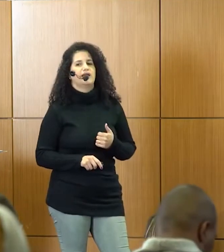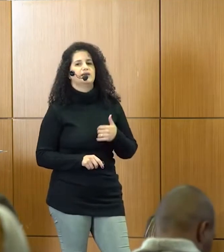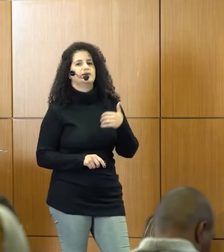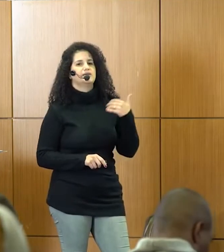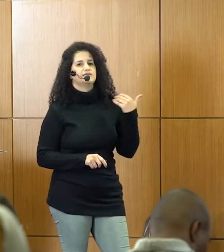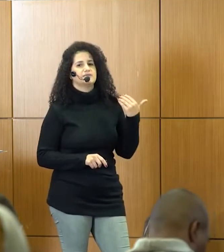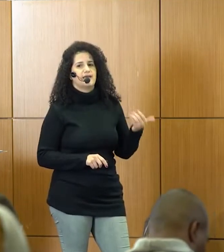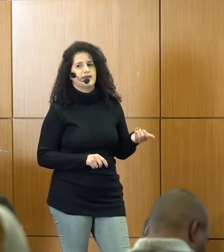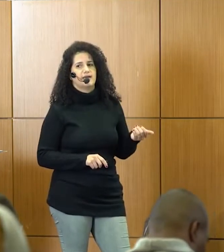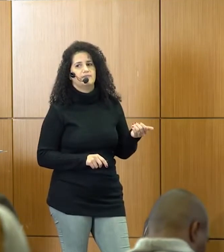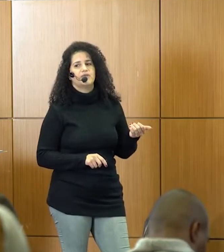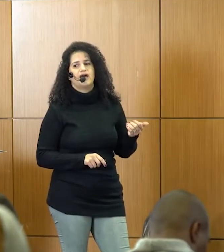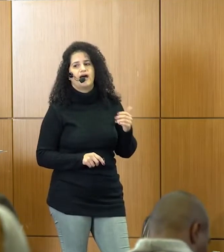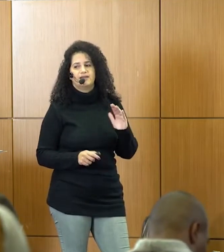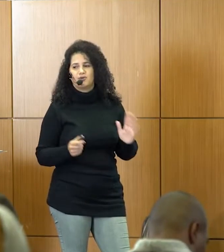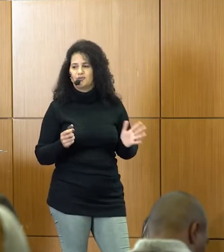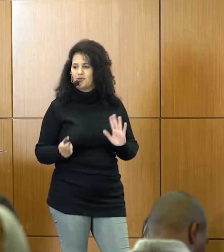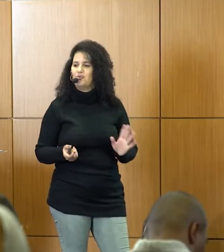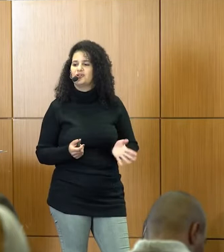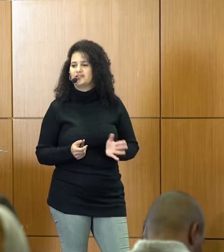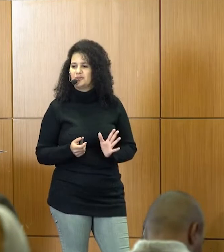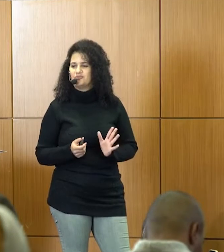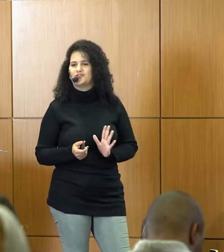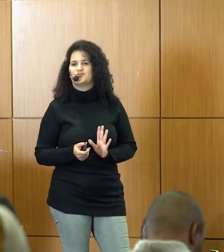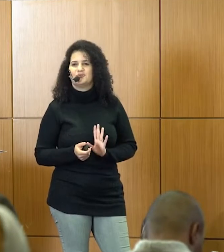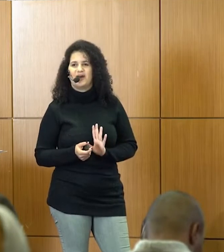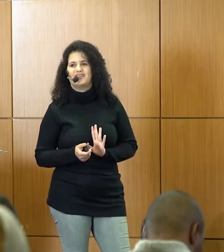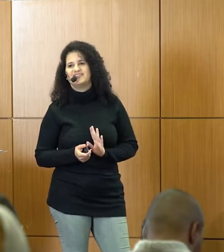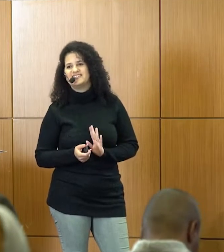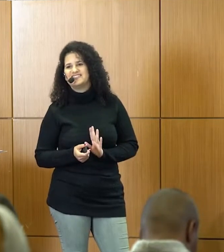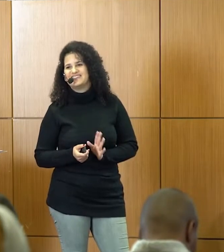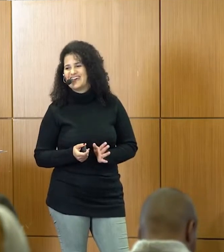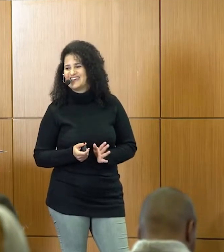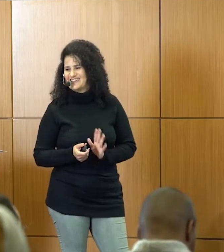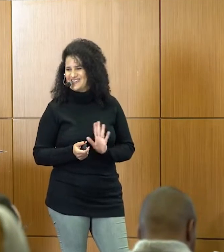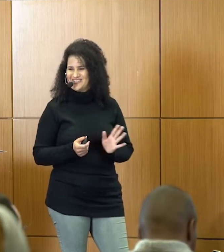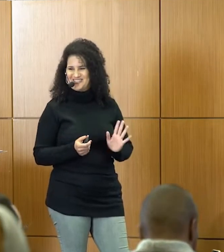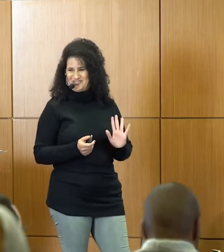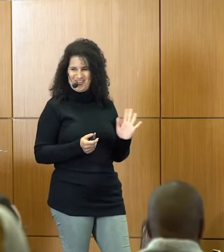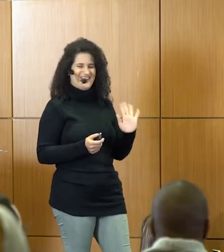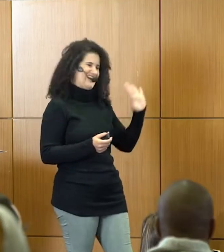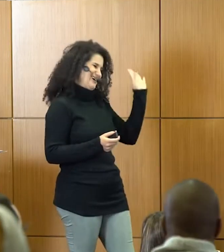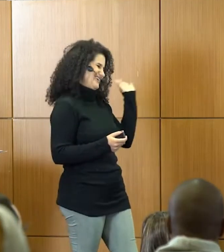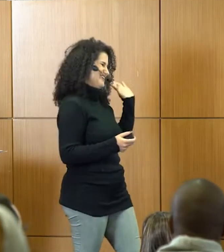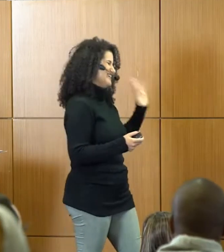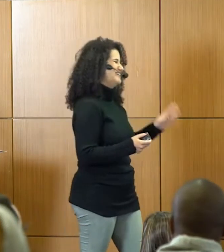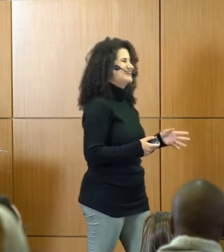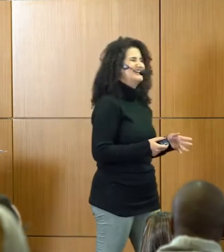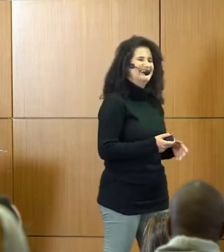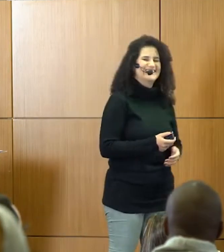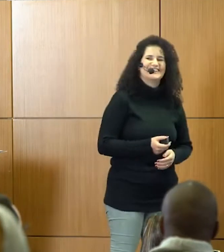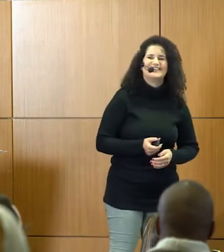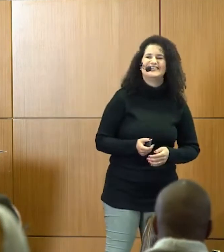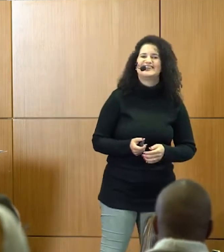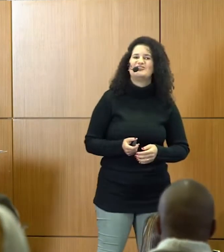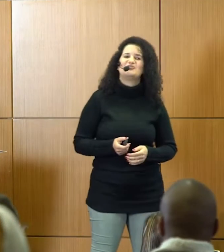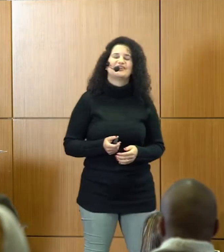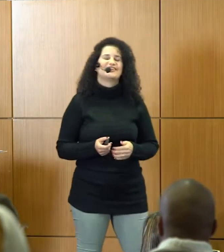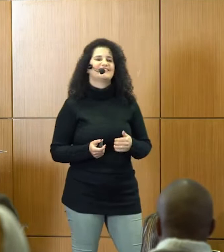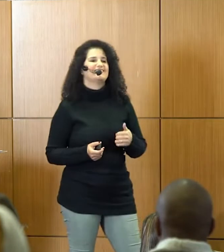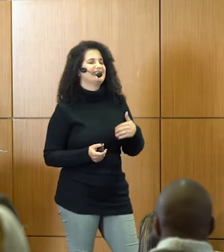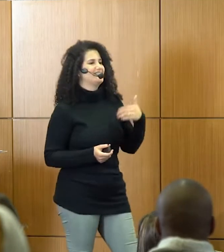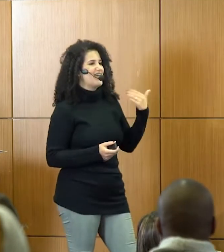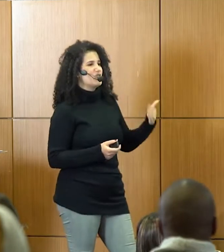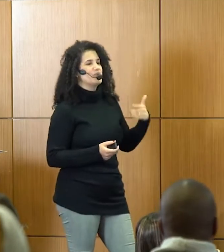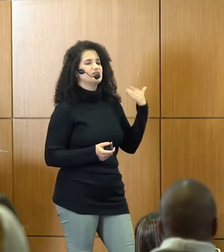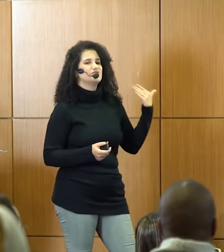Castro Magalhães, ali contemporânea da professora Marísia, né, que ela gosta de falar, que ela... Então,